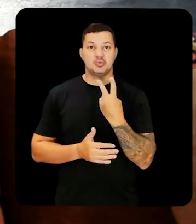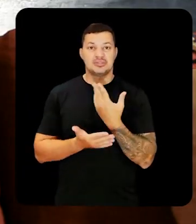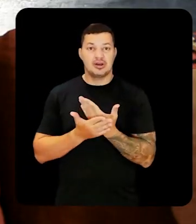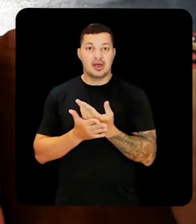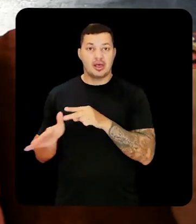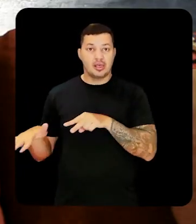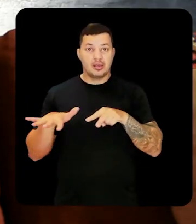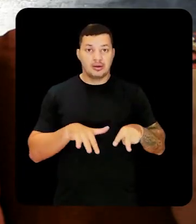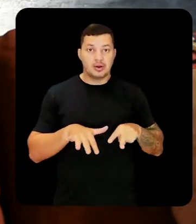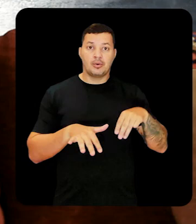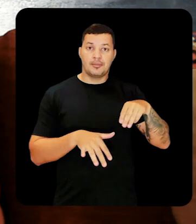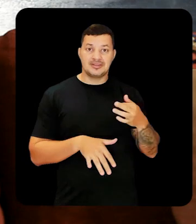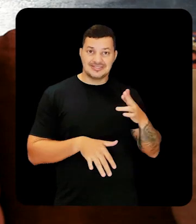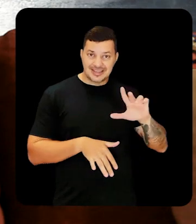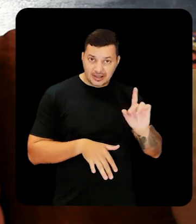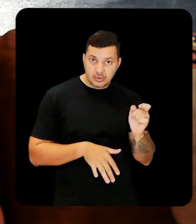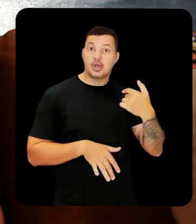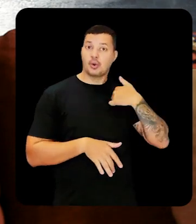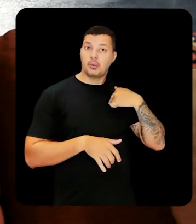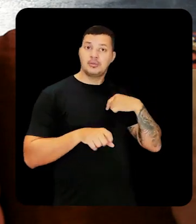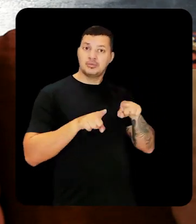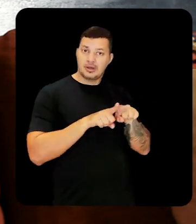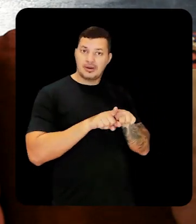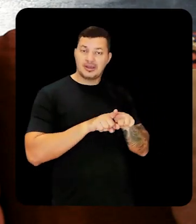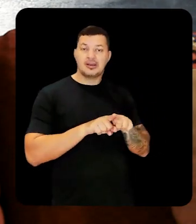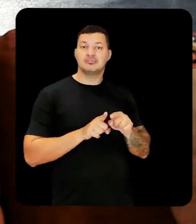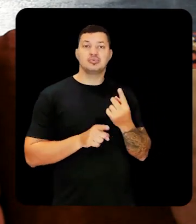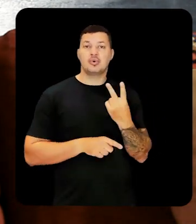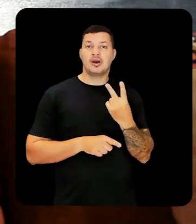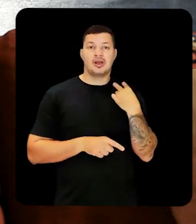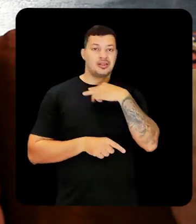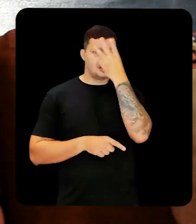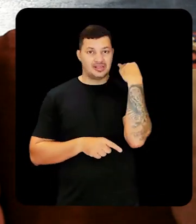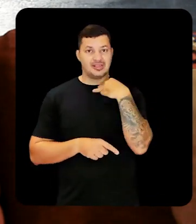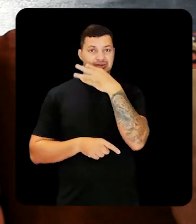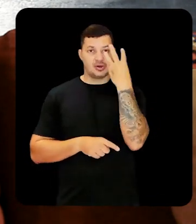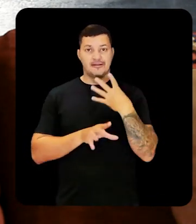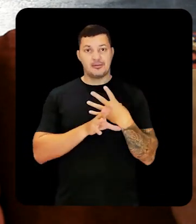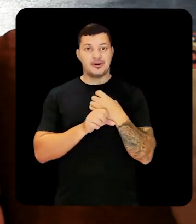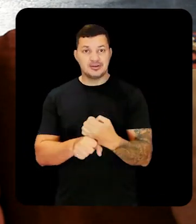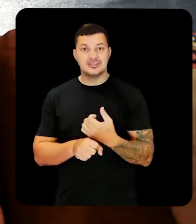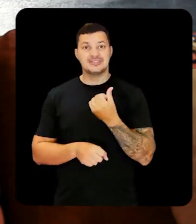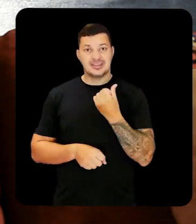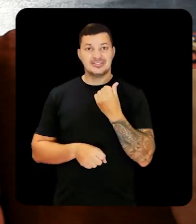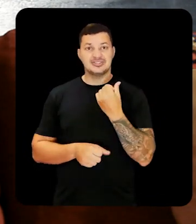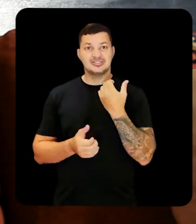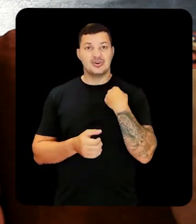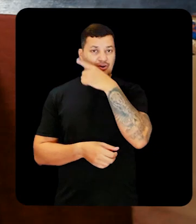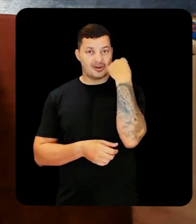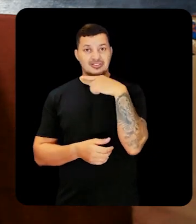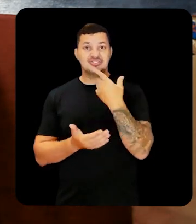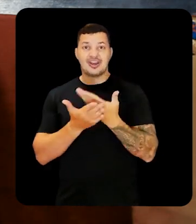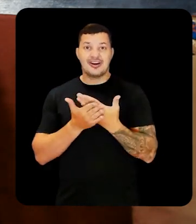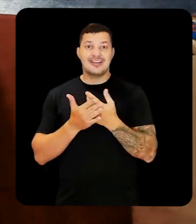2 aulas por semana, uma com o Marcelo e uma comigo, e essas aulas tinham mais ou menos umas 3 horas de duração, ou seja, tinham 6 horas de aulas